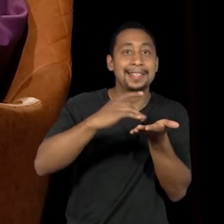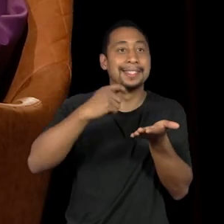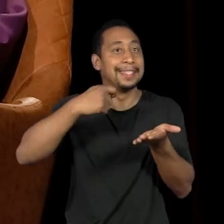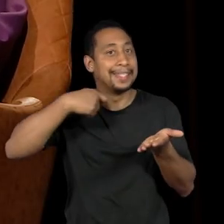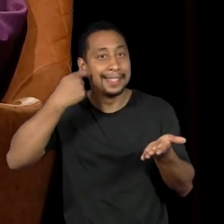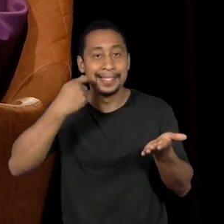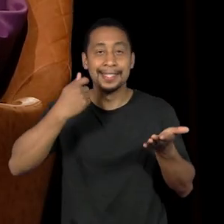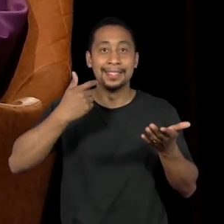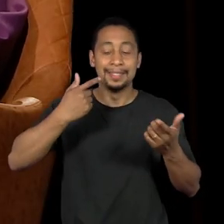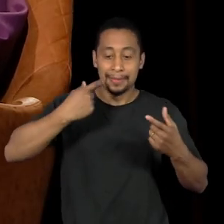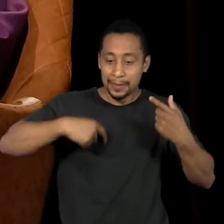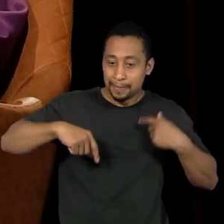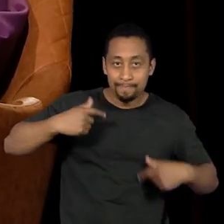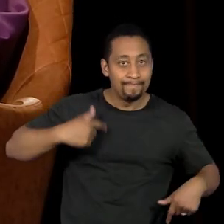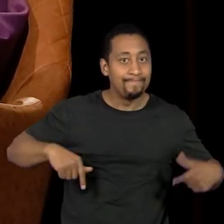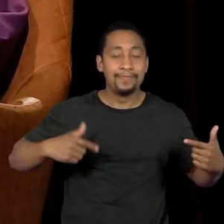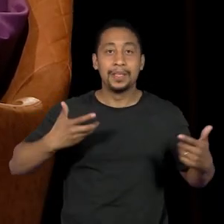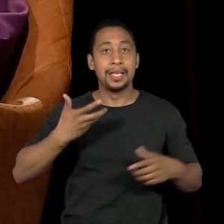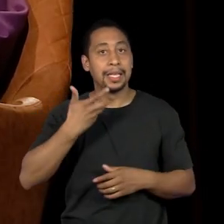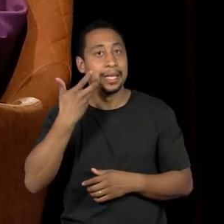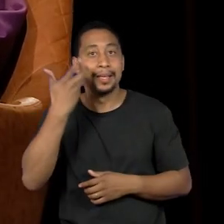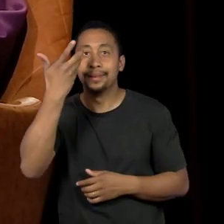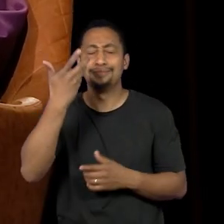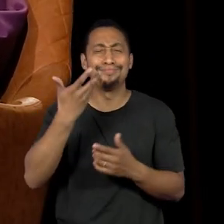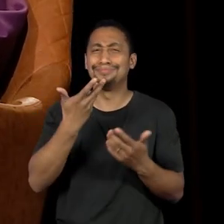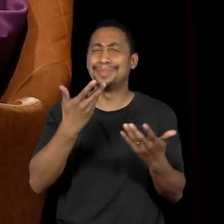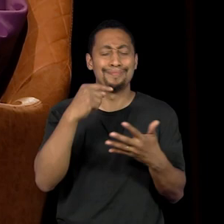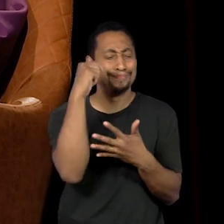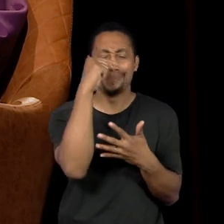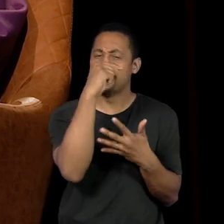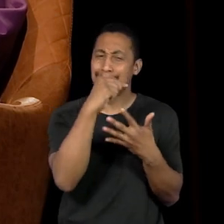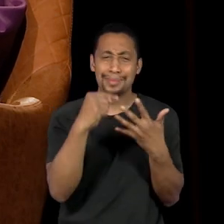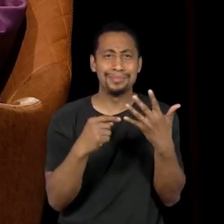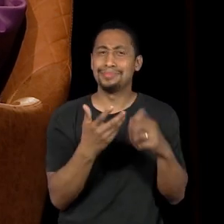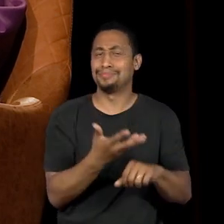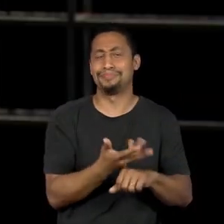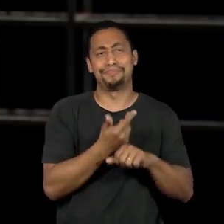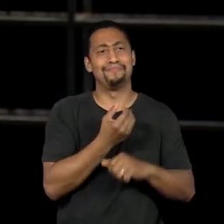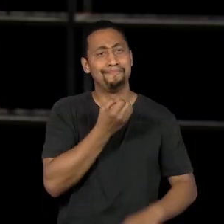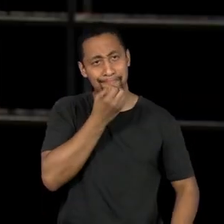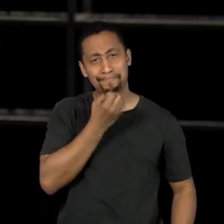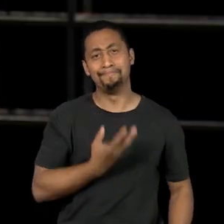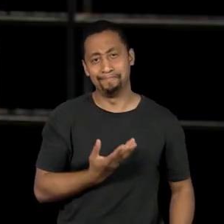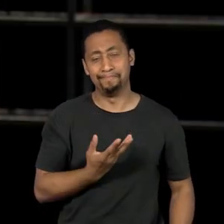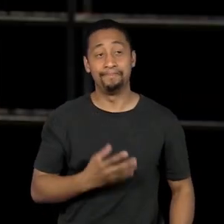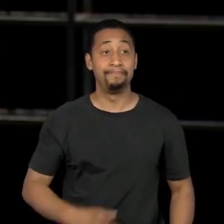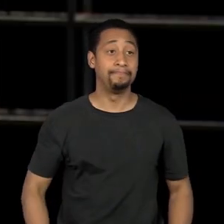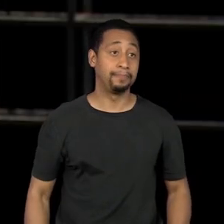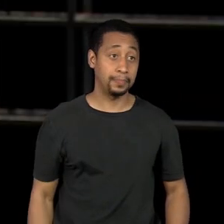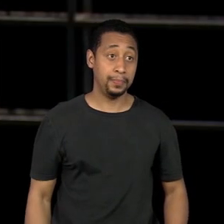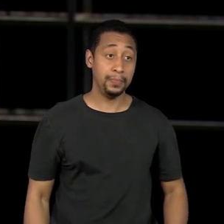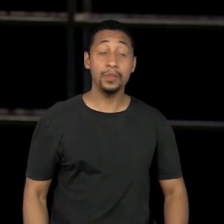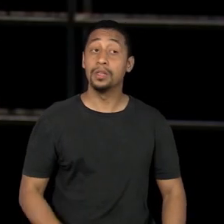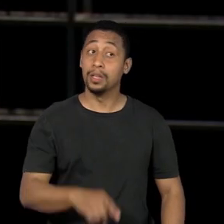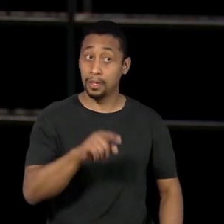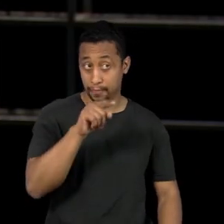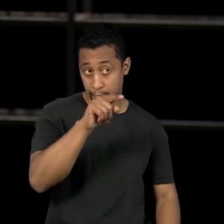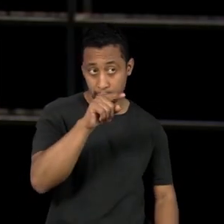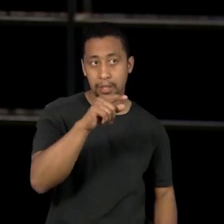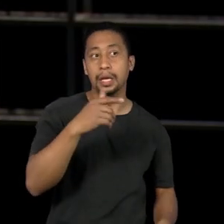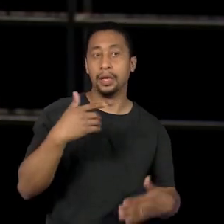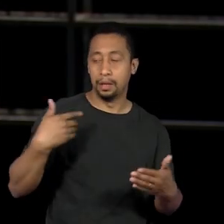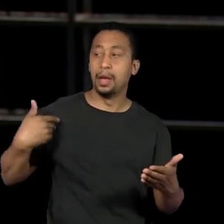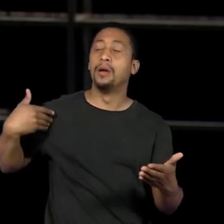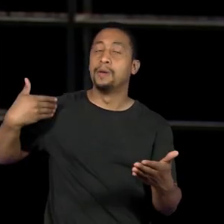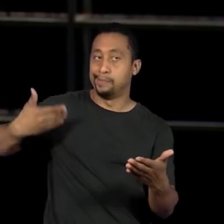cantor, era muito respeitado. Muito respeitado. Odécio, a verdade é que você construiu uma carreira